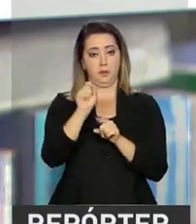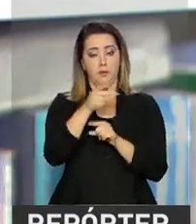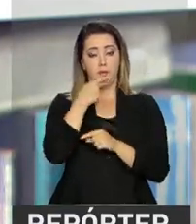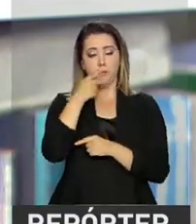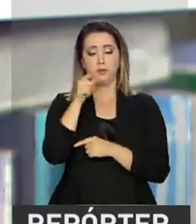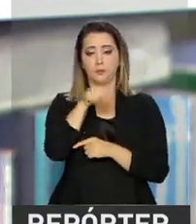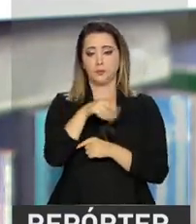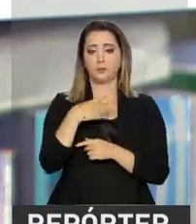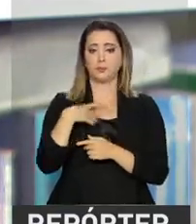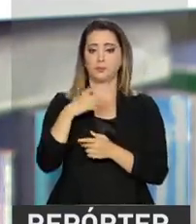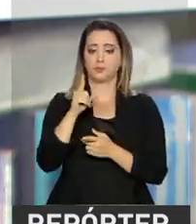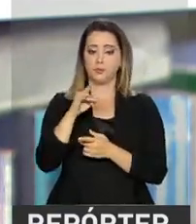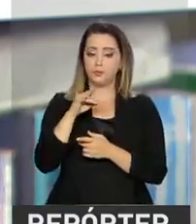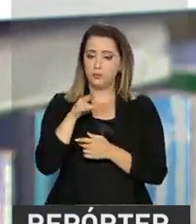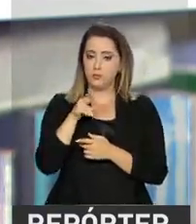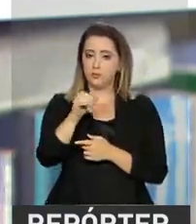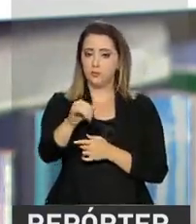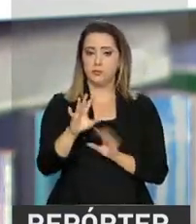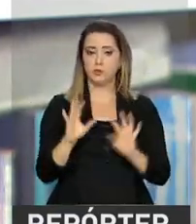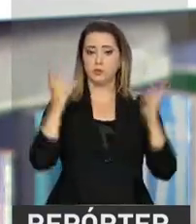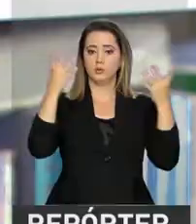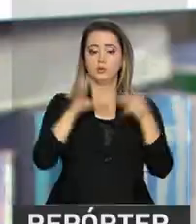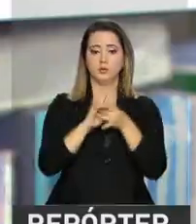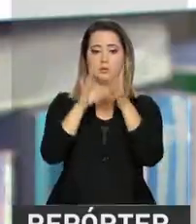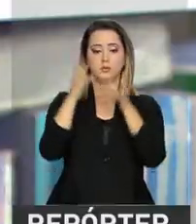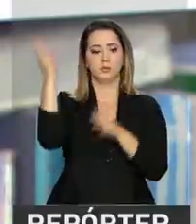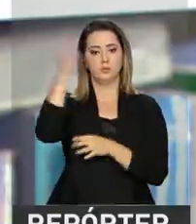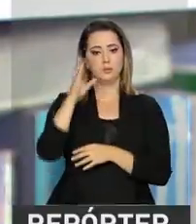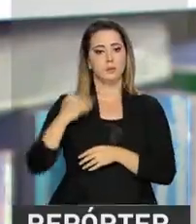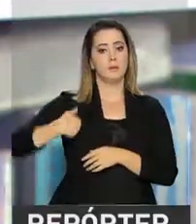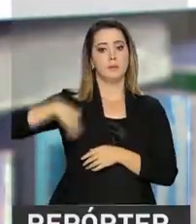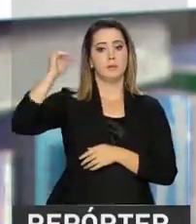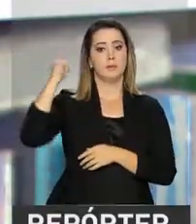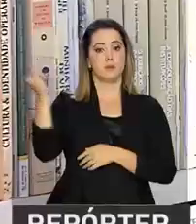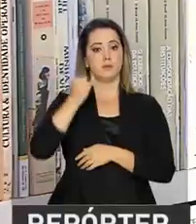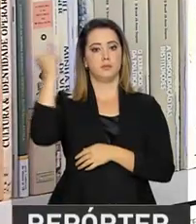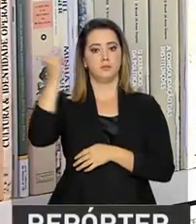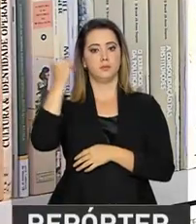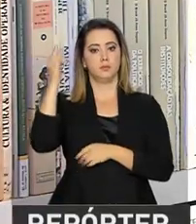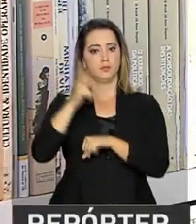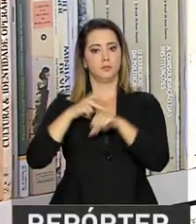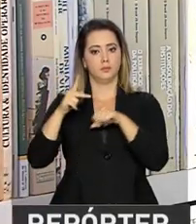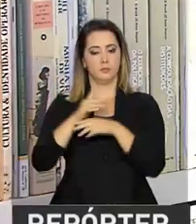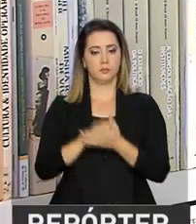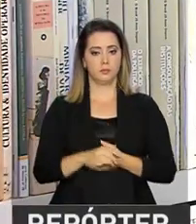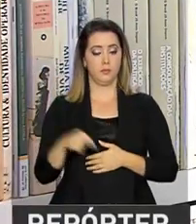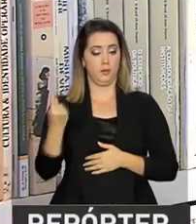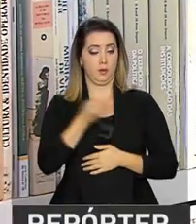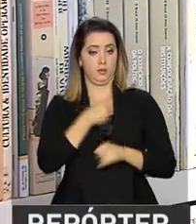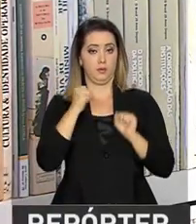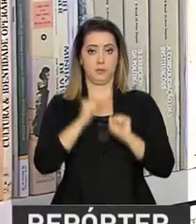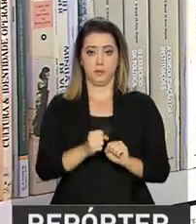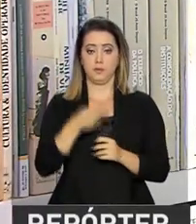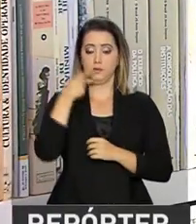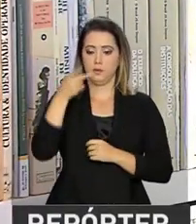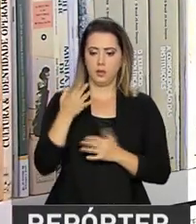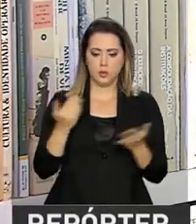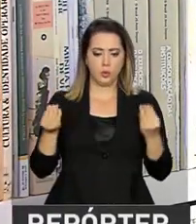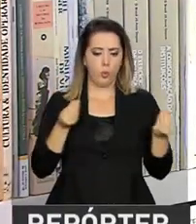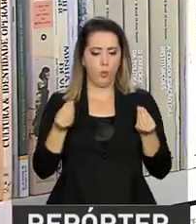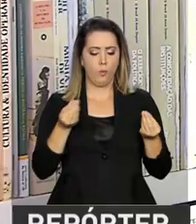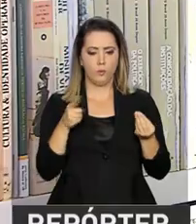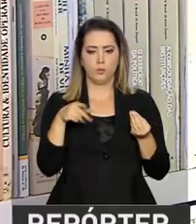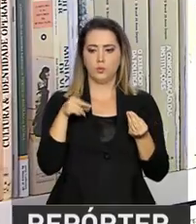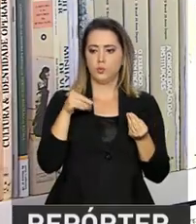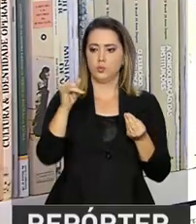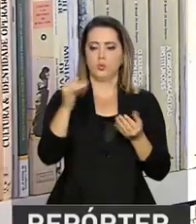ainda que a data que celebra a independência do brasil é a mais importante do país se nós pudéssemos estabelecer um ponto de partida para